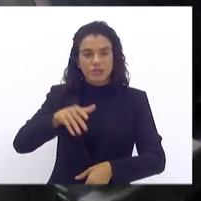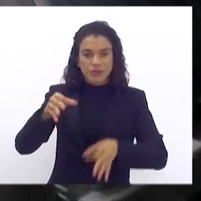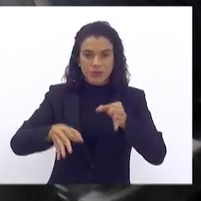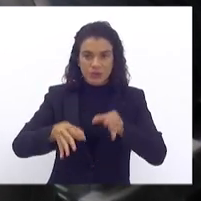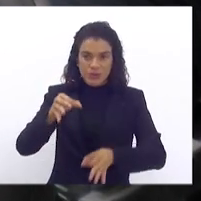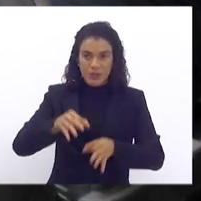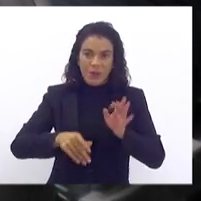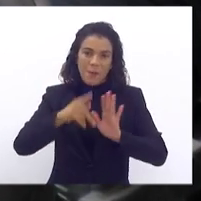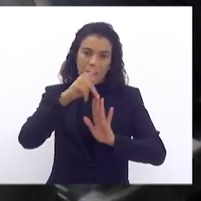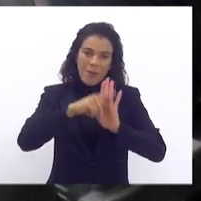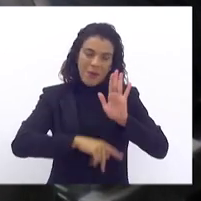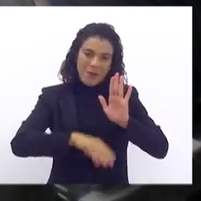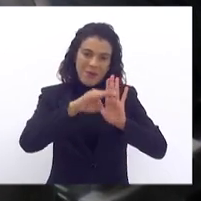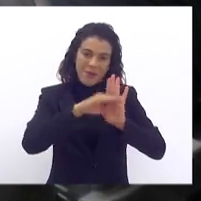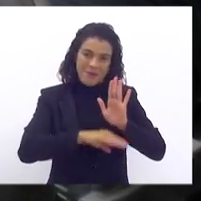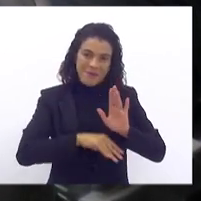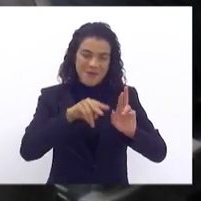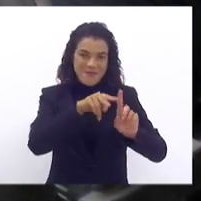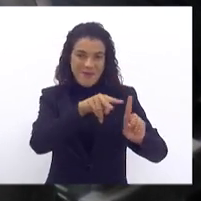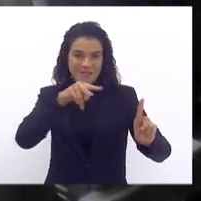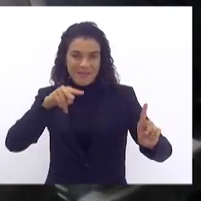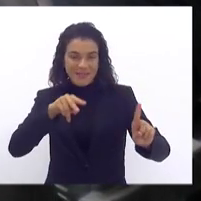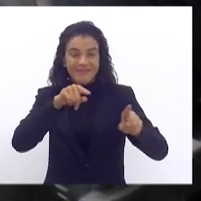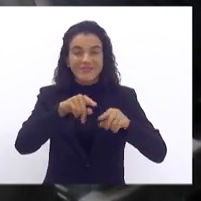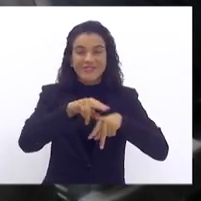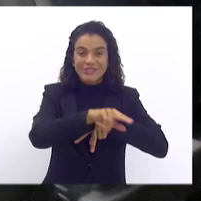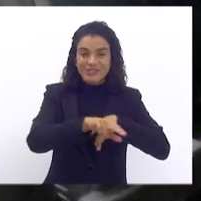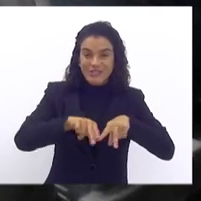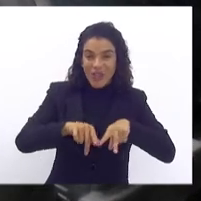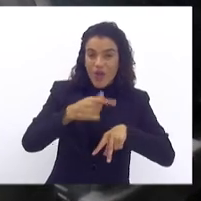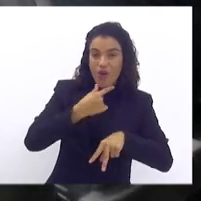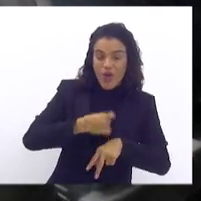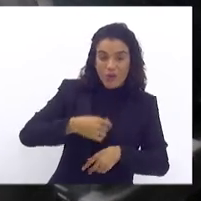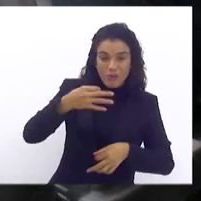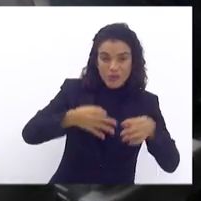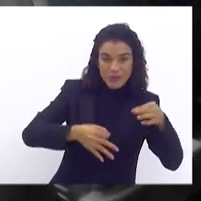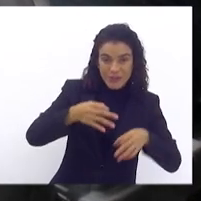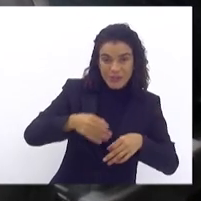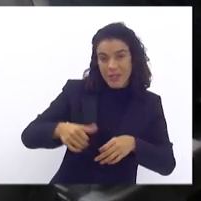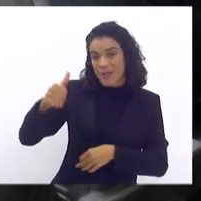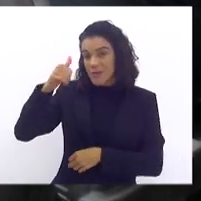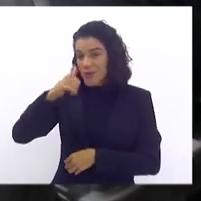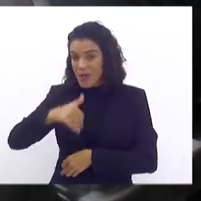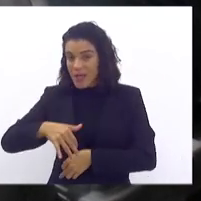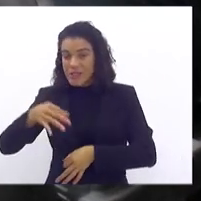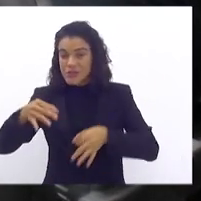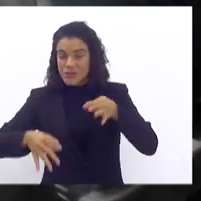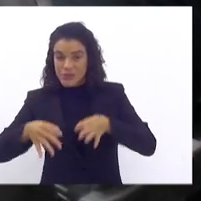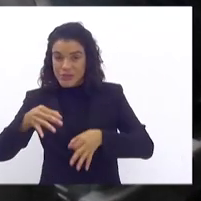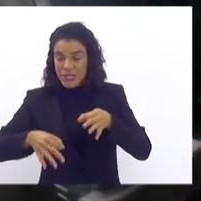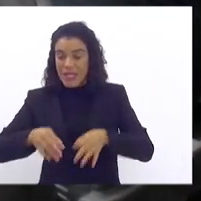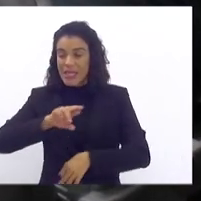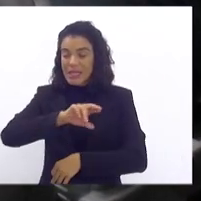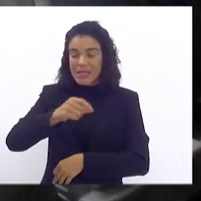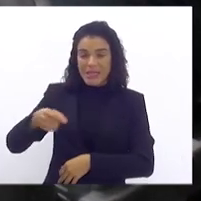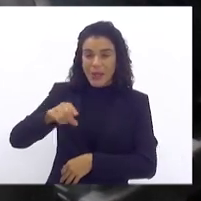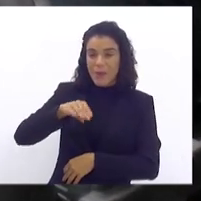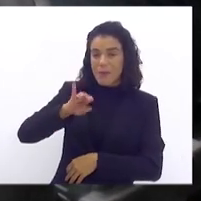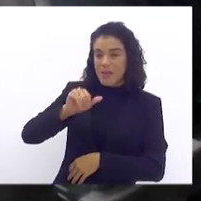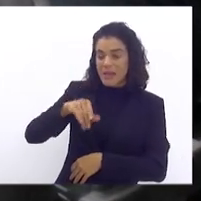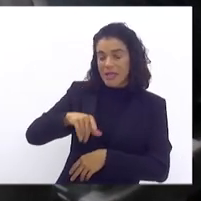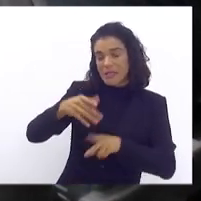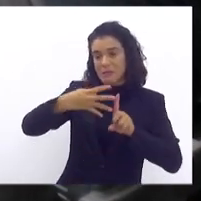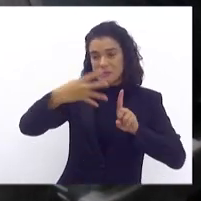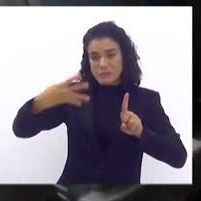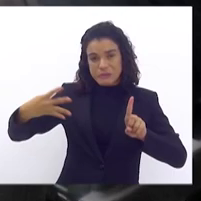para julgamento com perspectiva de gênero seja aplicado por homens juízes e por mulheres juízes e não binárias, ou população LGBT,